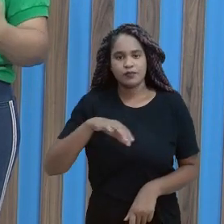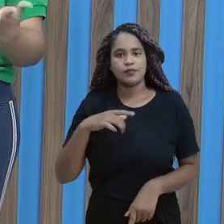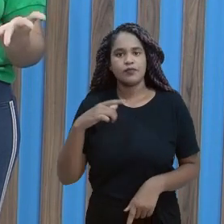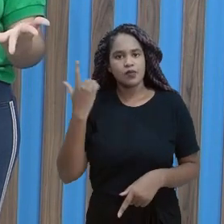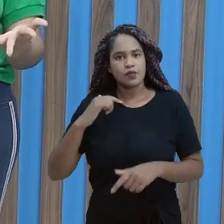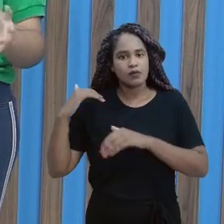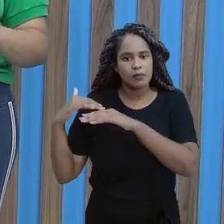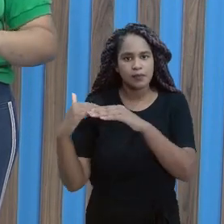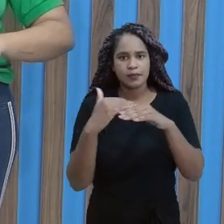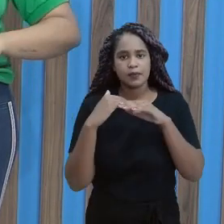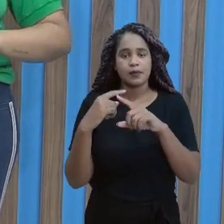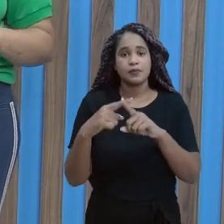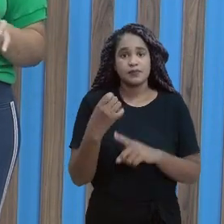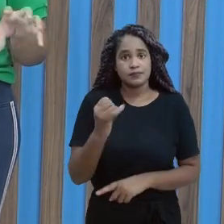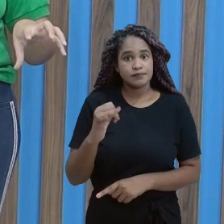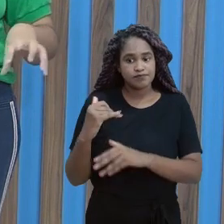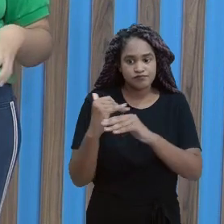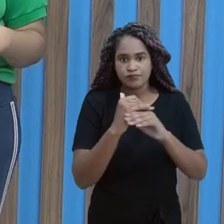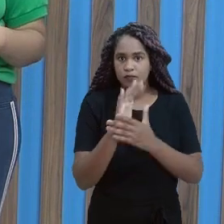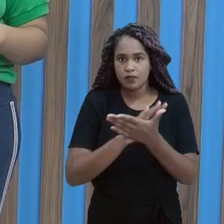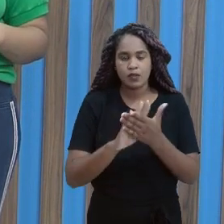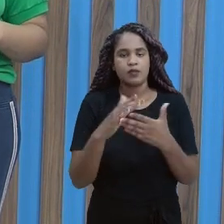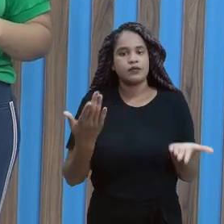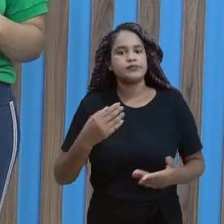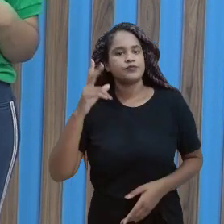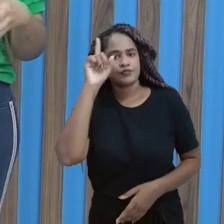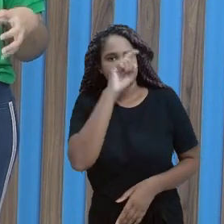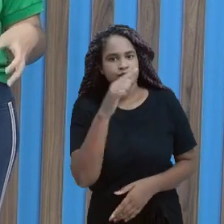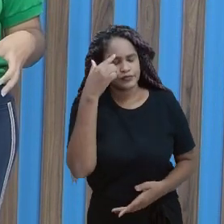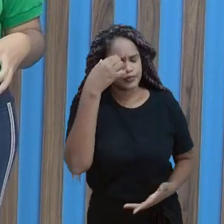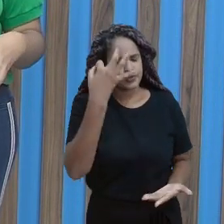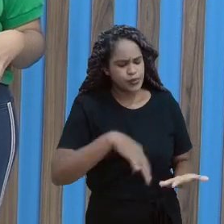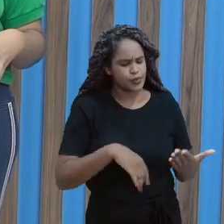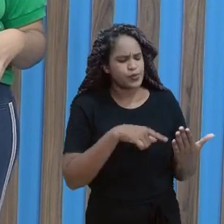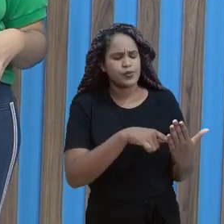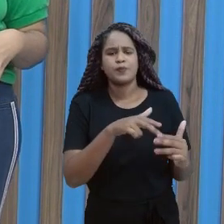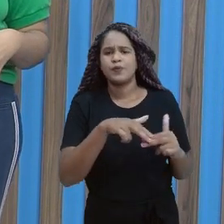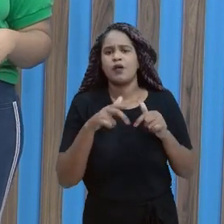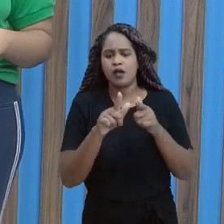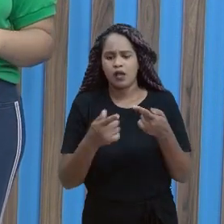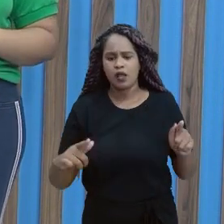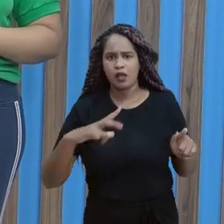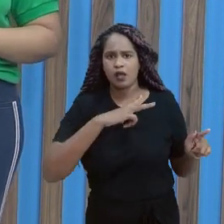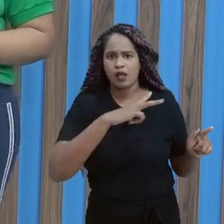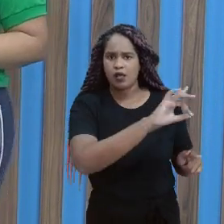difícil de ser compreendida por causa justamente desses usos particulares da gramática.